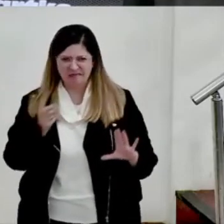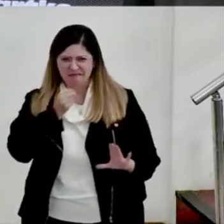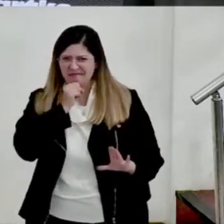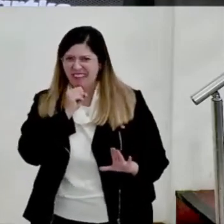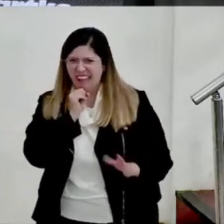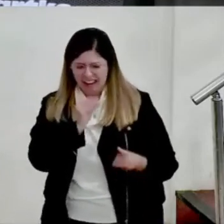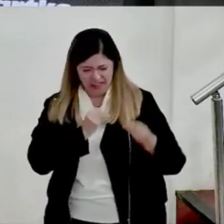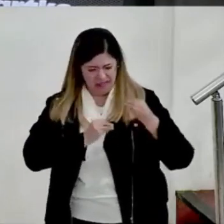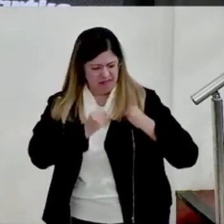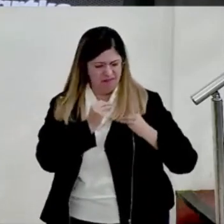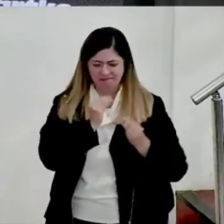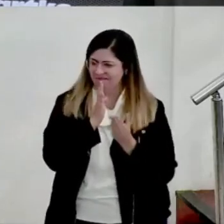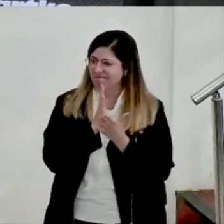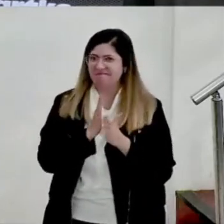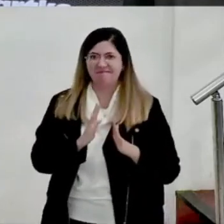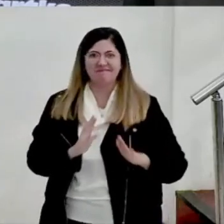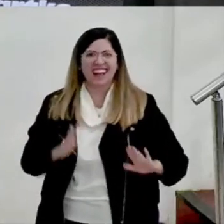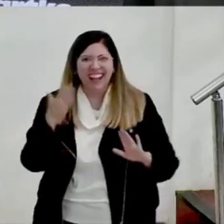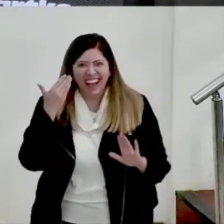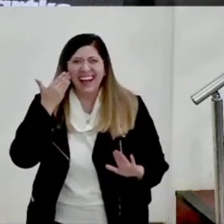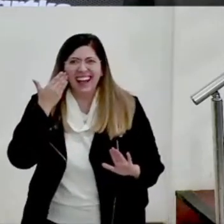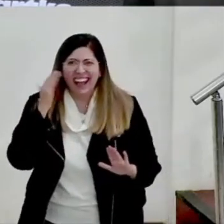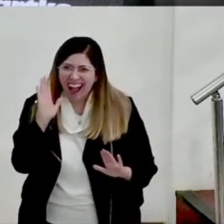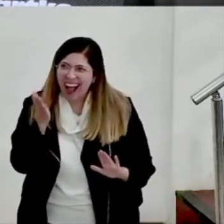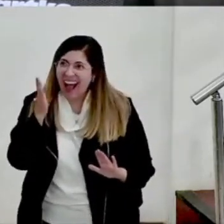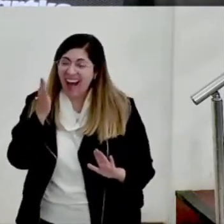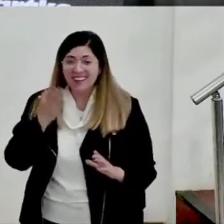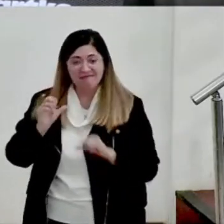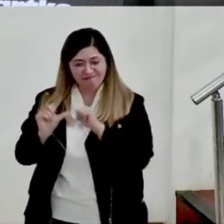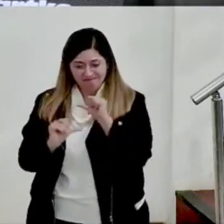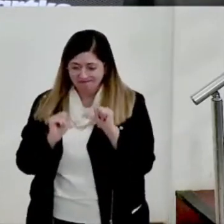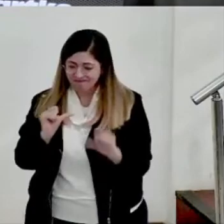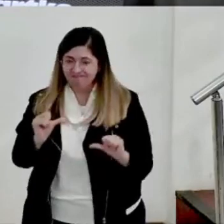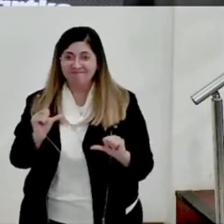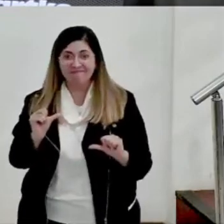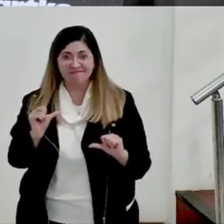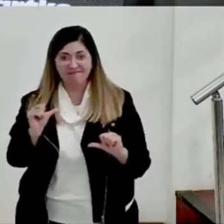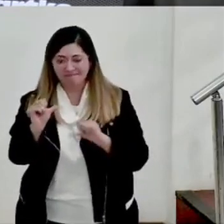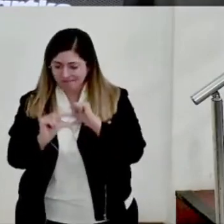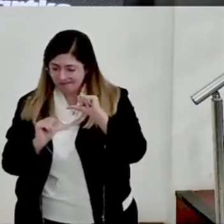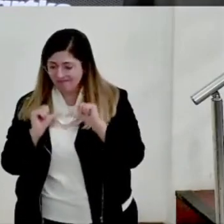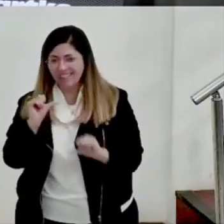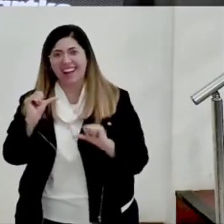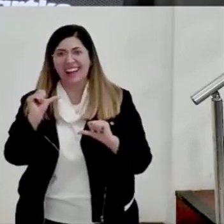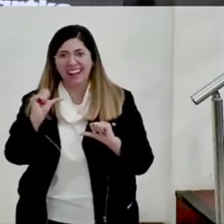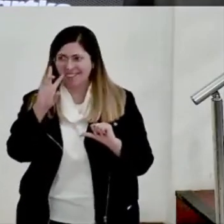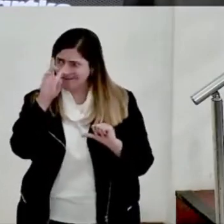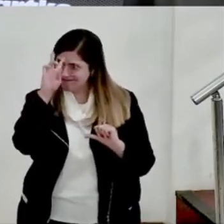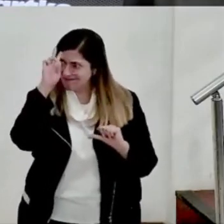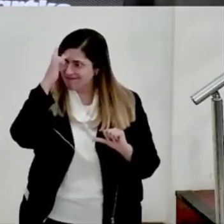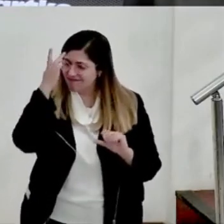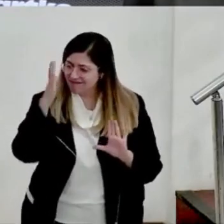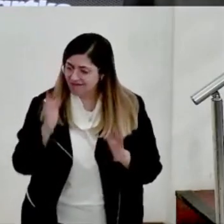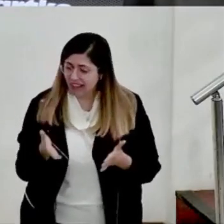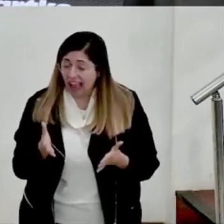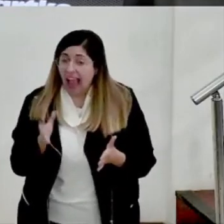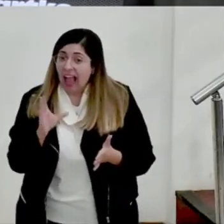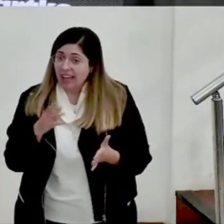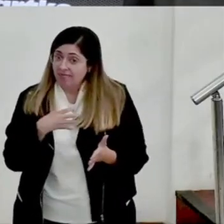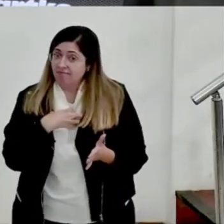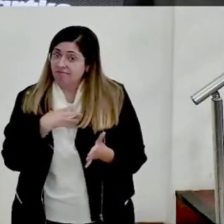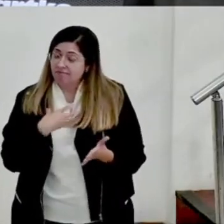criação. Nós não pertencemos mais àquela velha era. Ainda estamos sob os efeitos